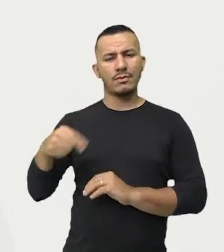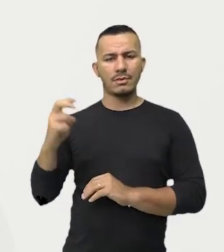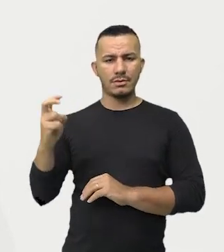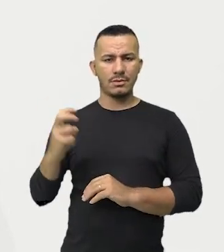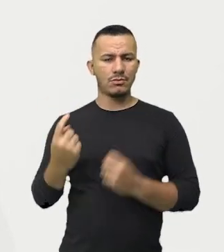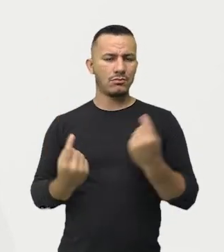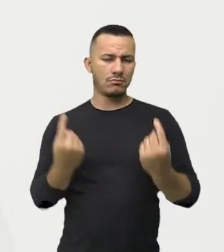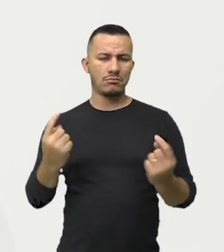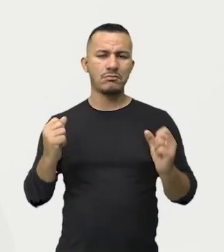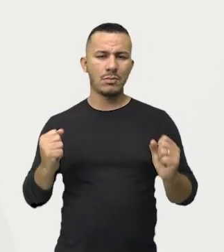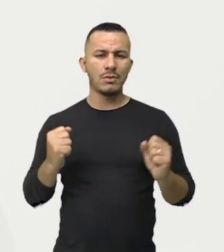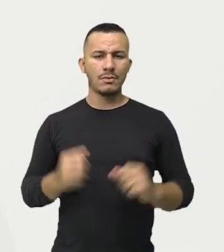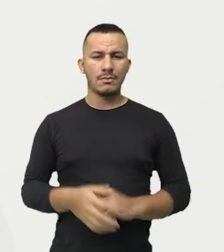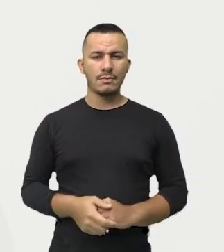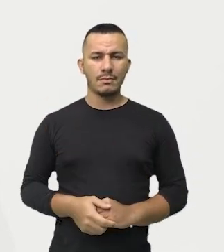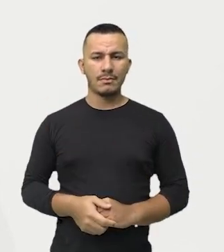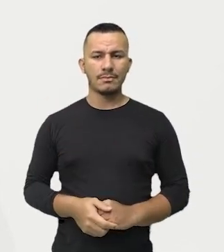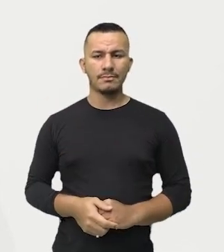1,5.